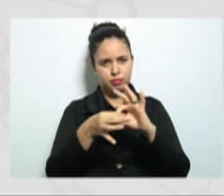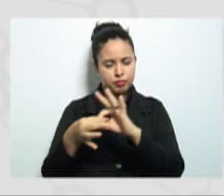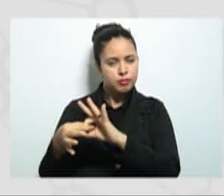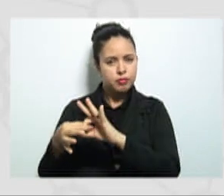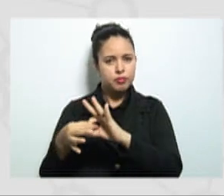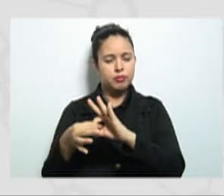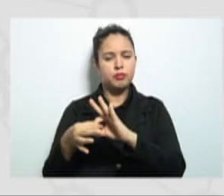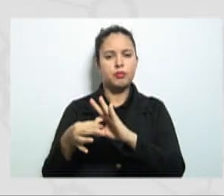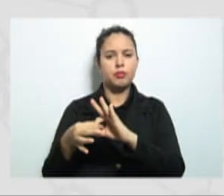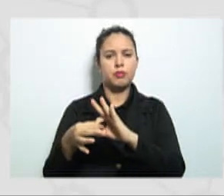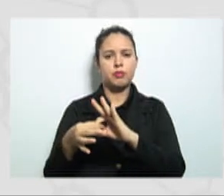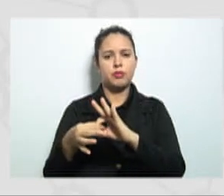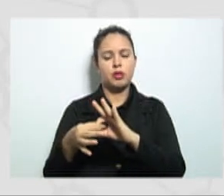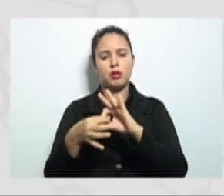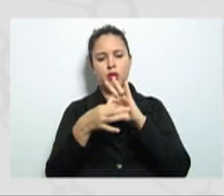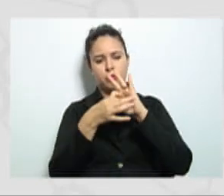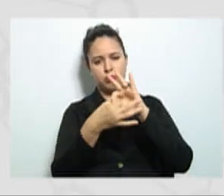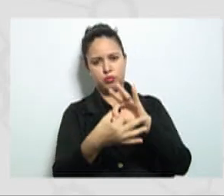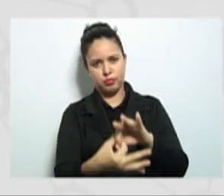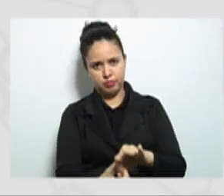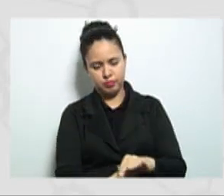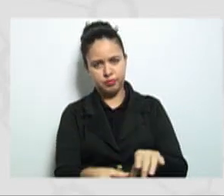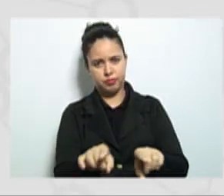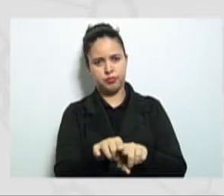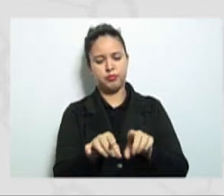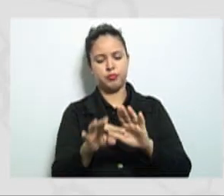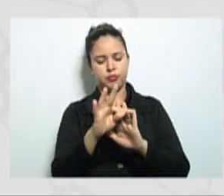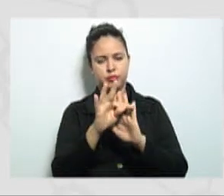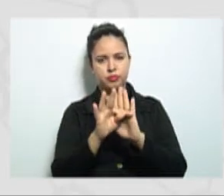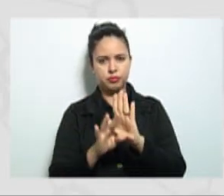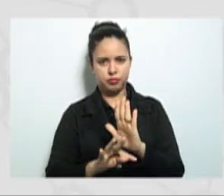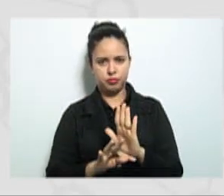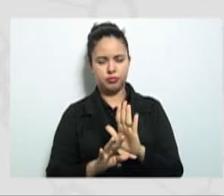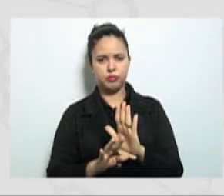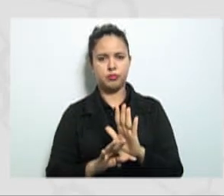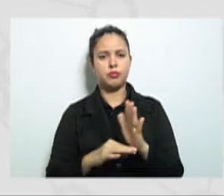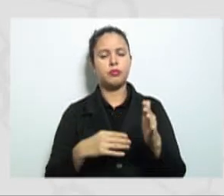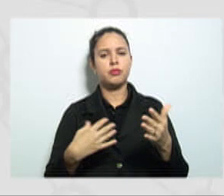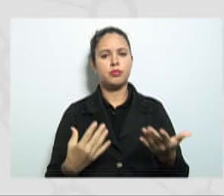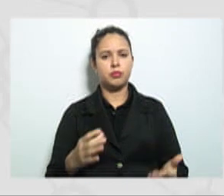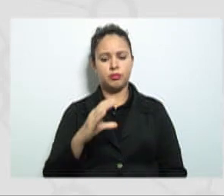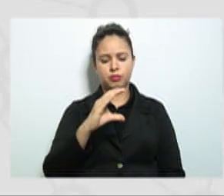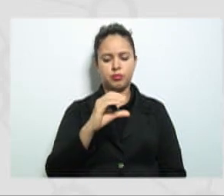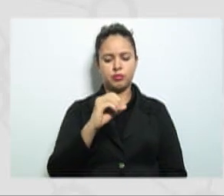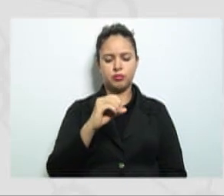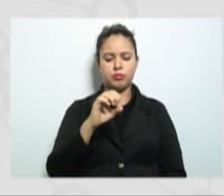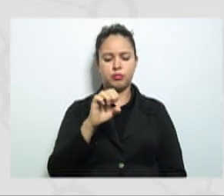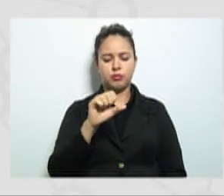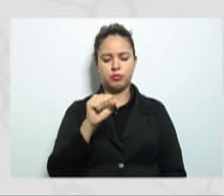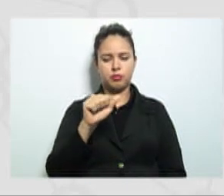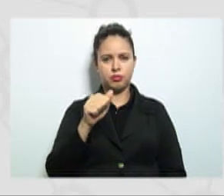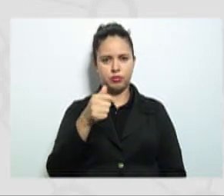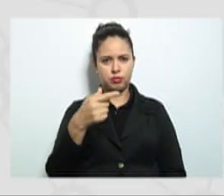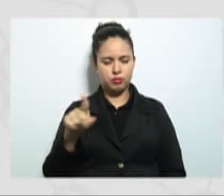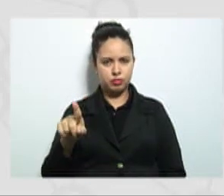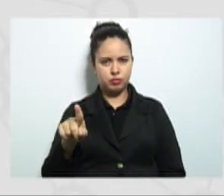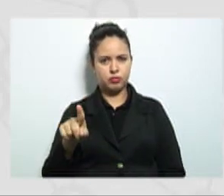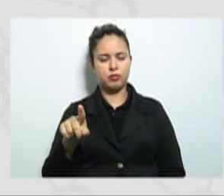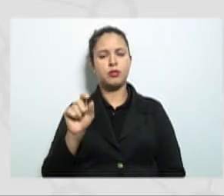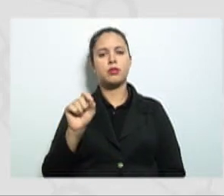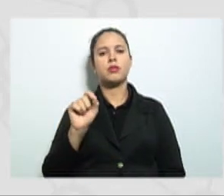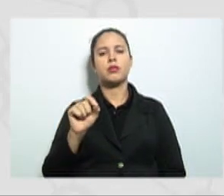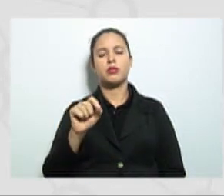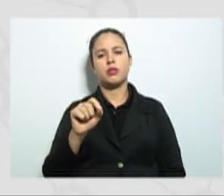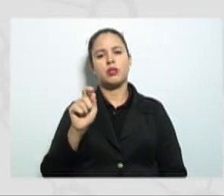de relações entre os segmentos do texto. A coesão garante a harmonia do texto.